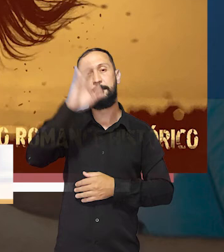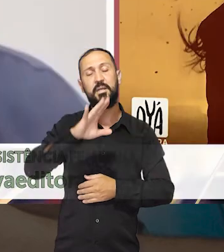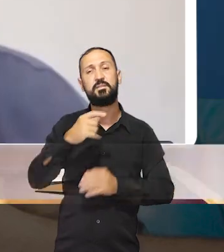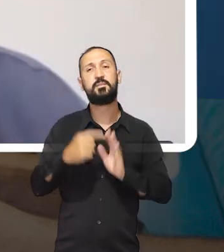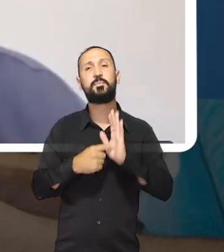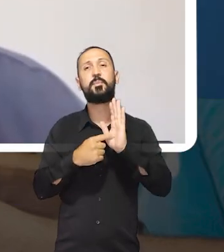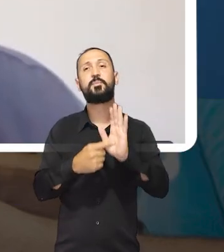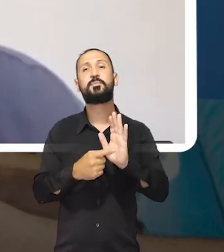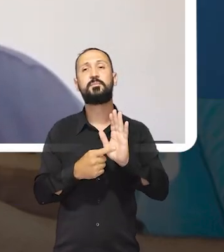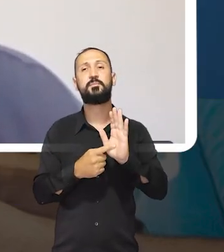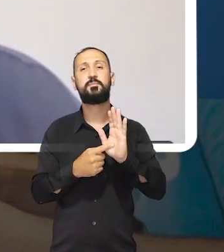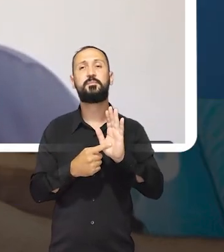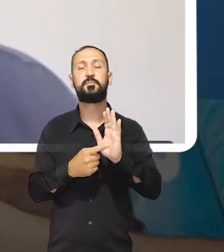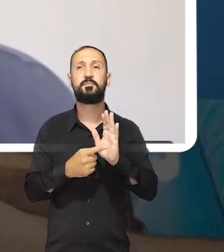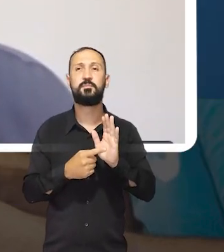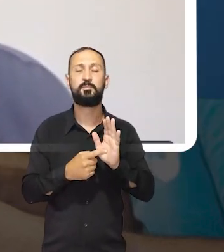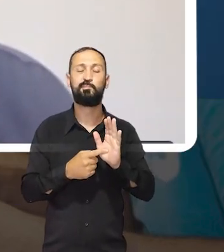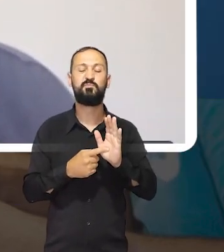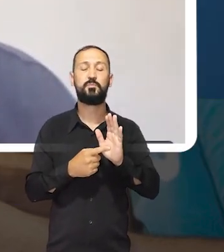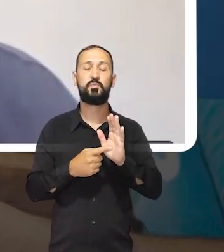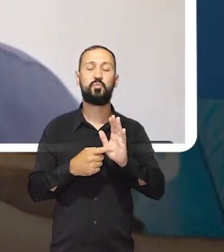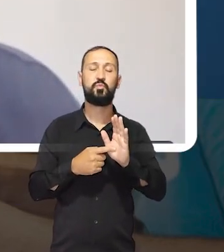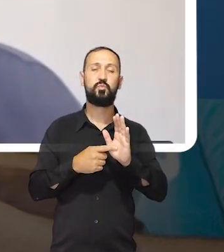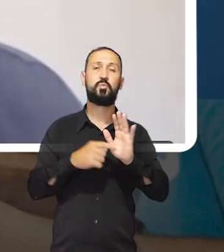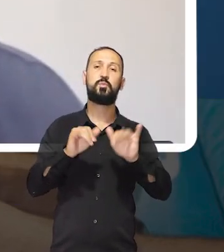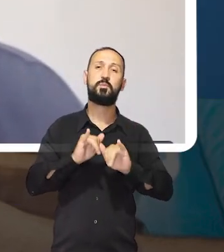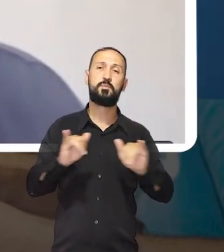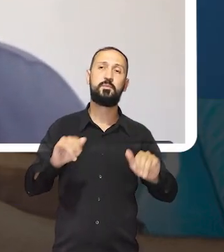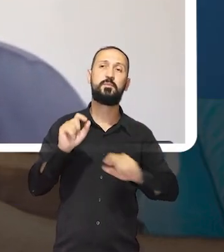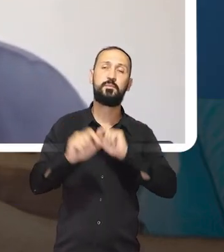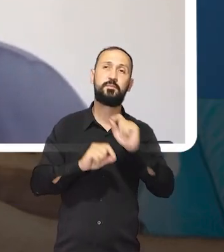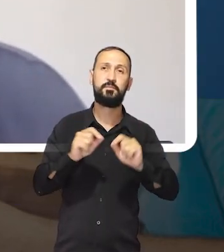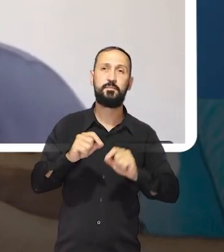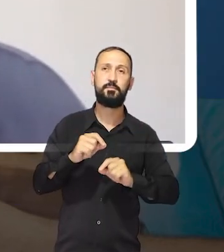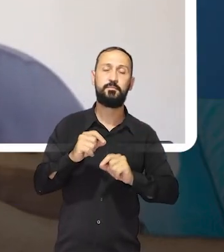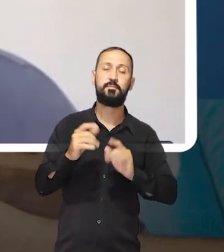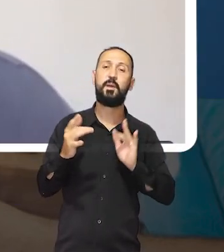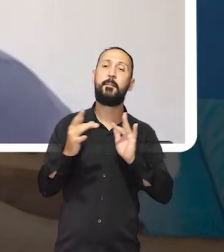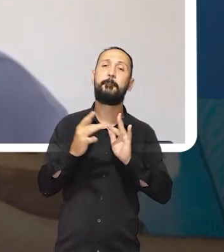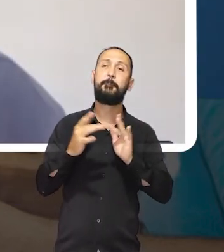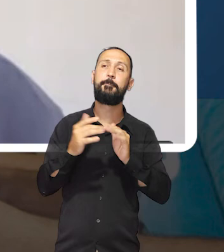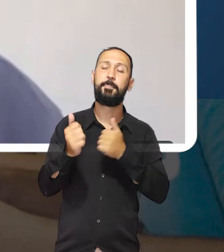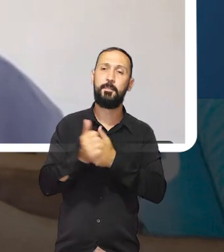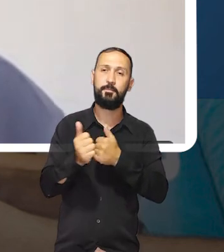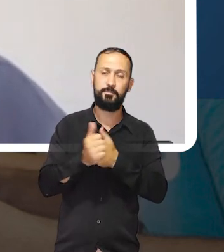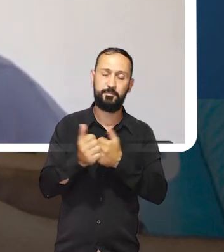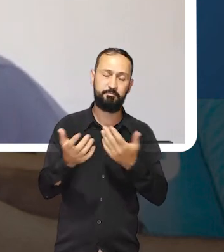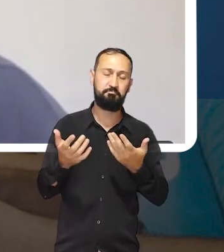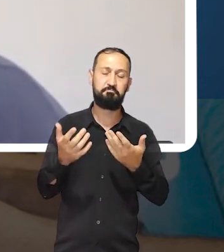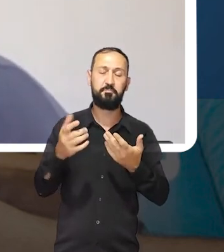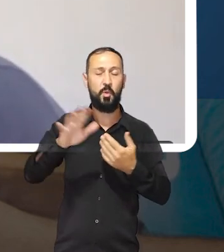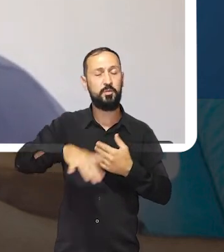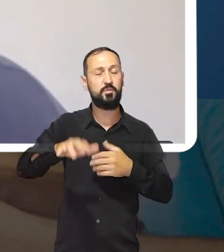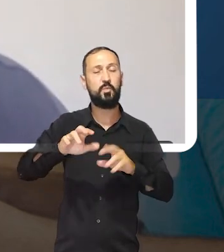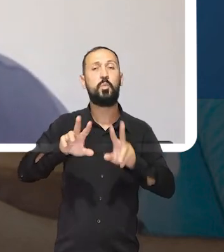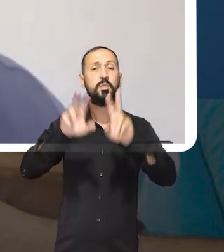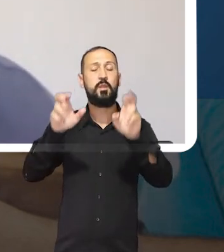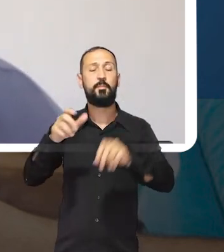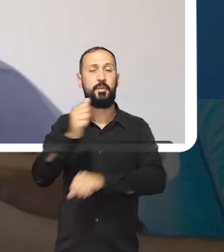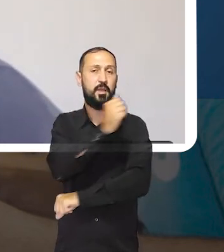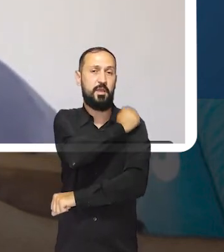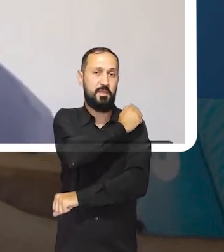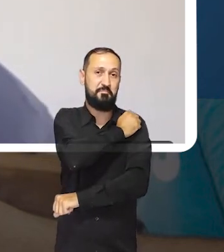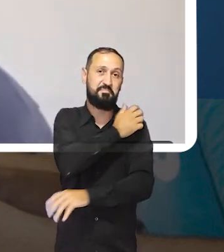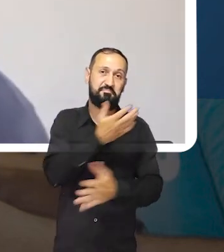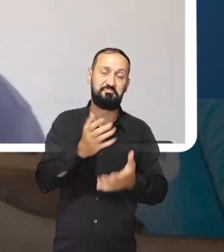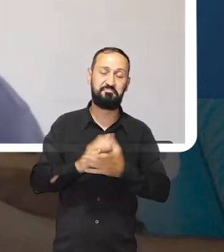romance brasileiro da literatura regional mais aproximado da literatura